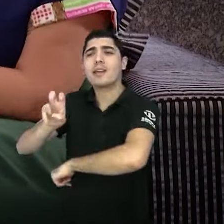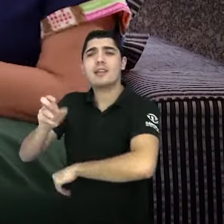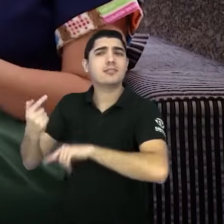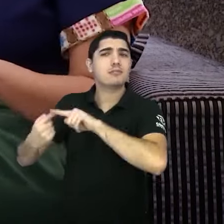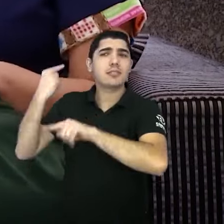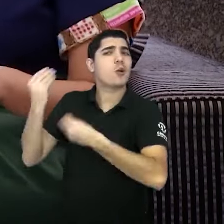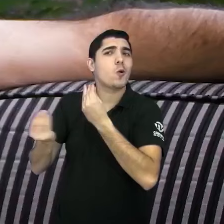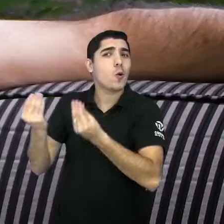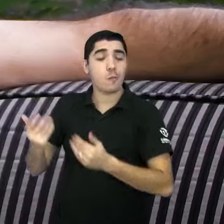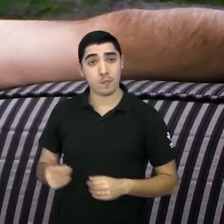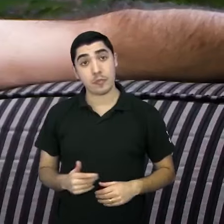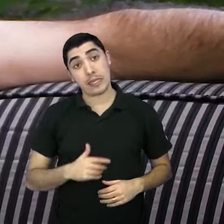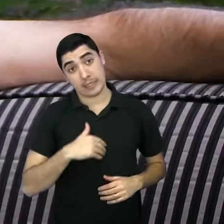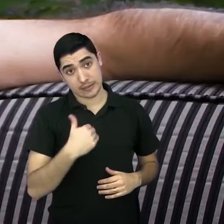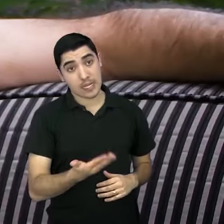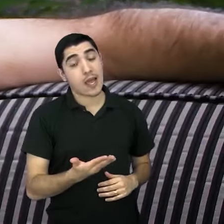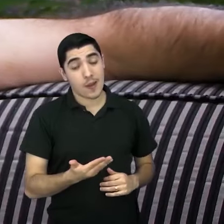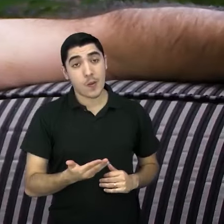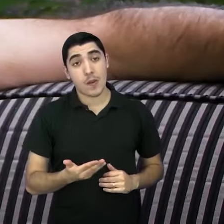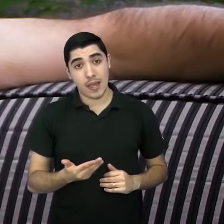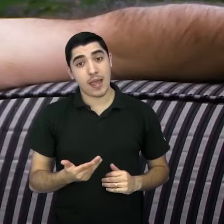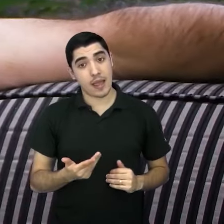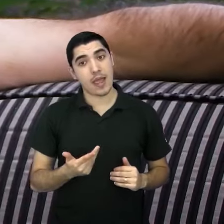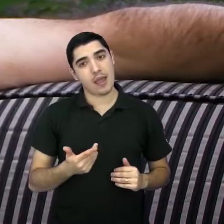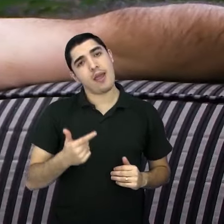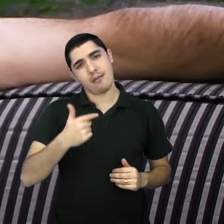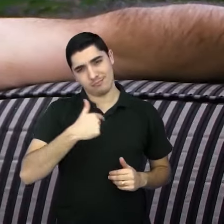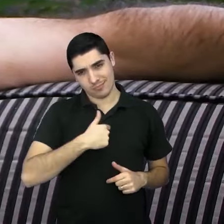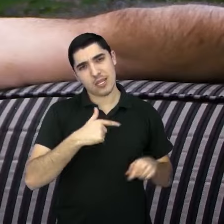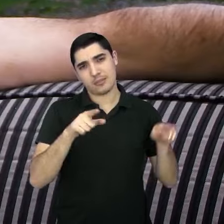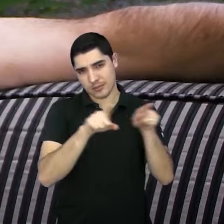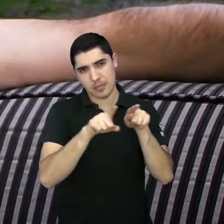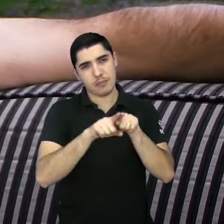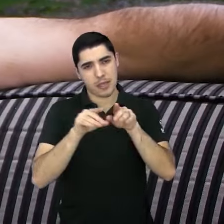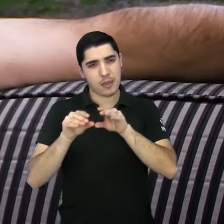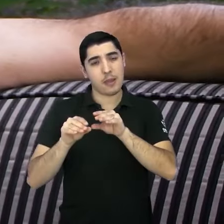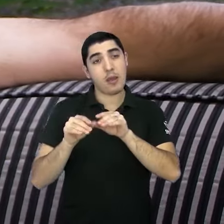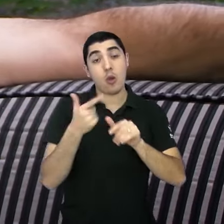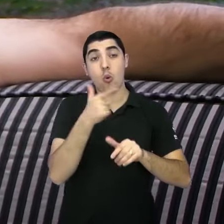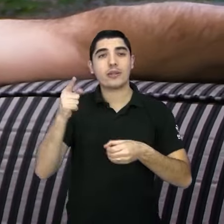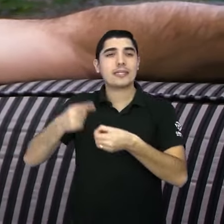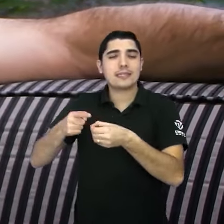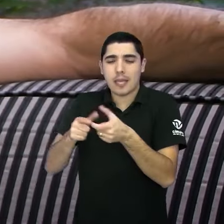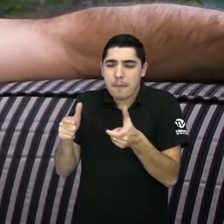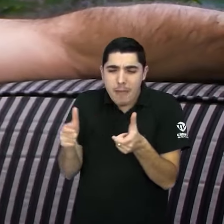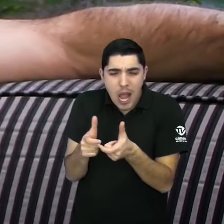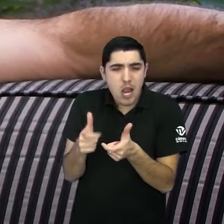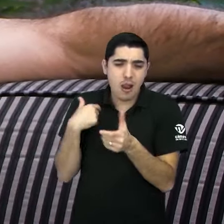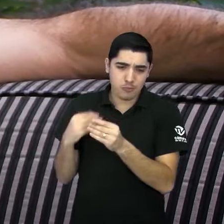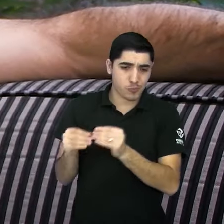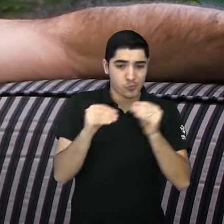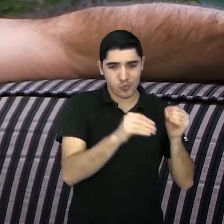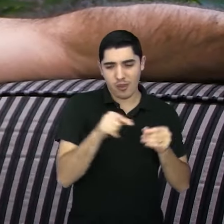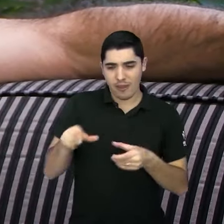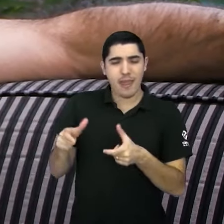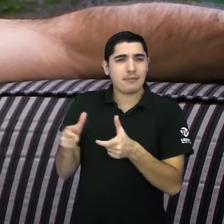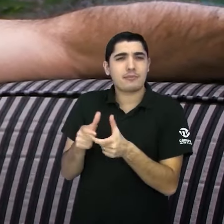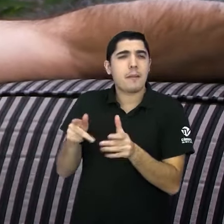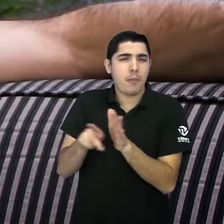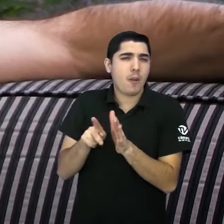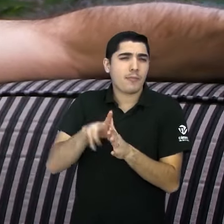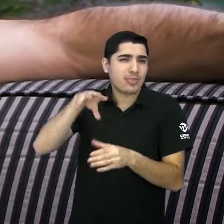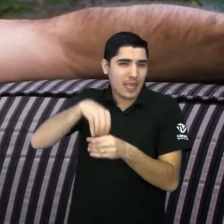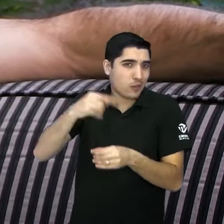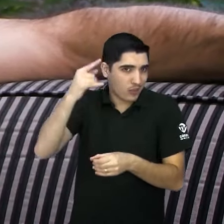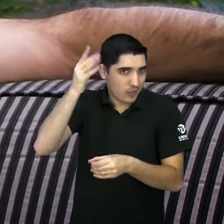Então, era uma coisa... Bom, eu também vim de uma cidade menor, um distrito